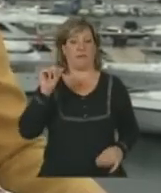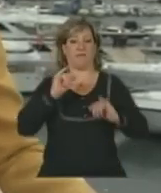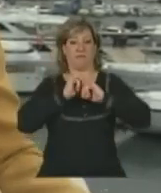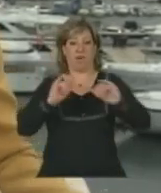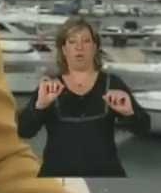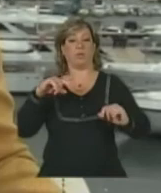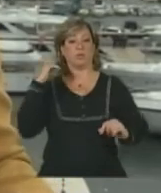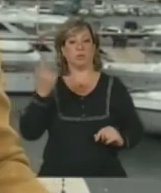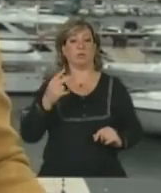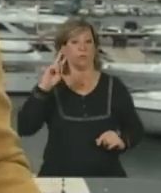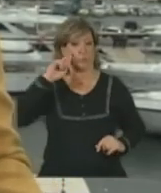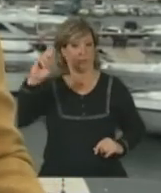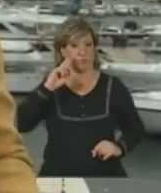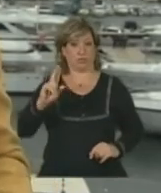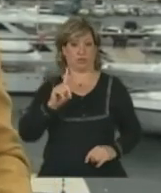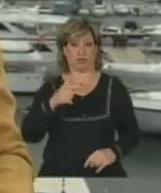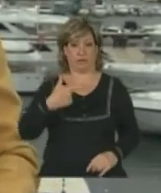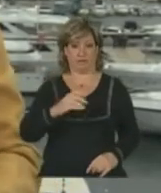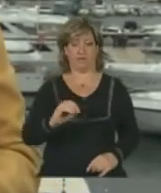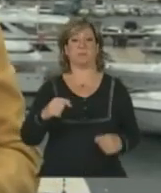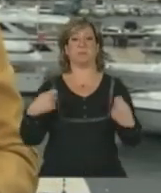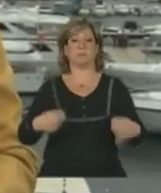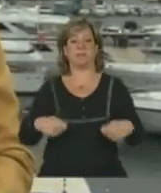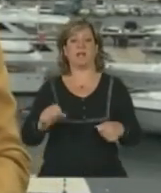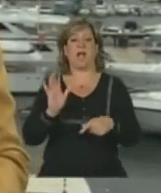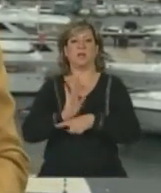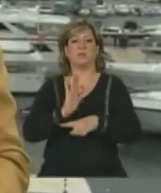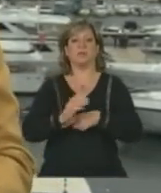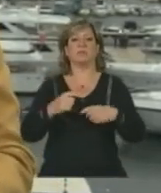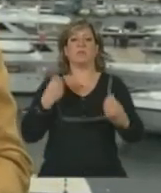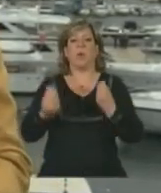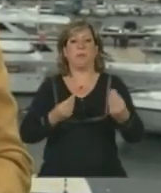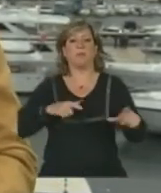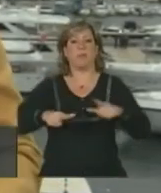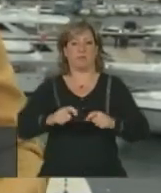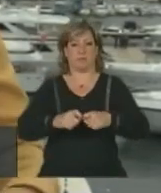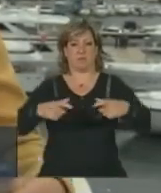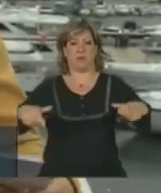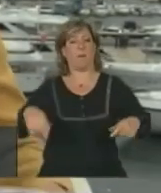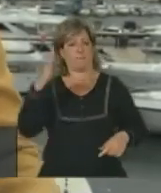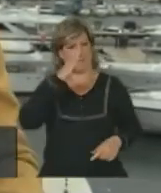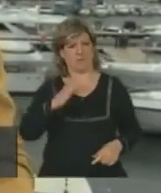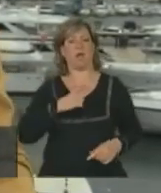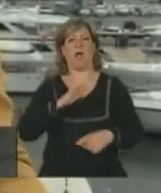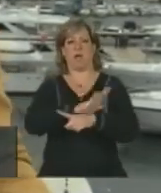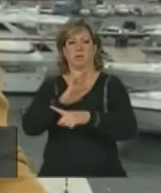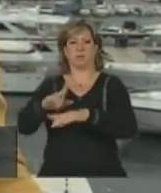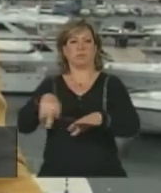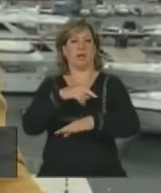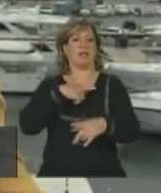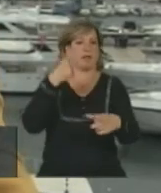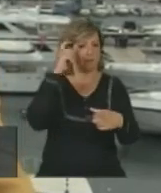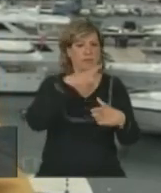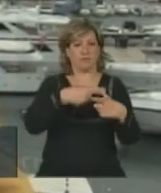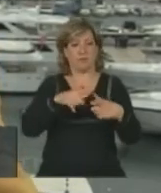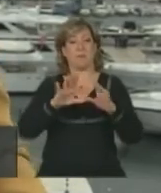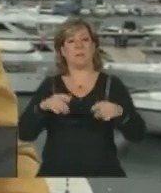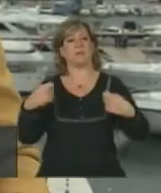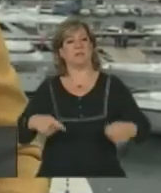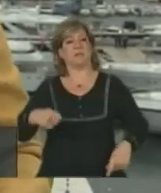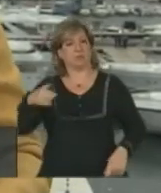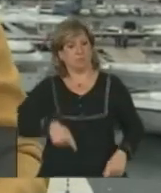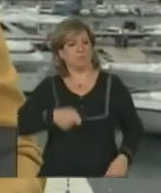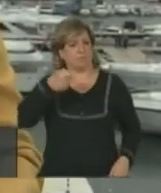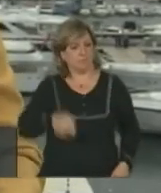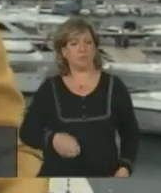solução que leve ao crescimento ela disse que o Brasil está solidário aos países em dificuldade mas cobrou liderança e rapidez na solução da crise